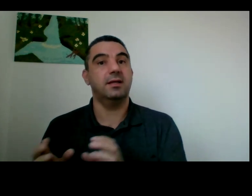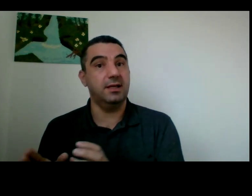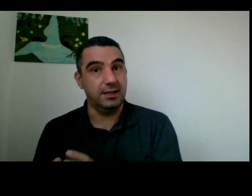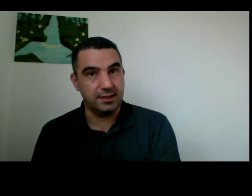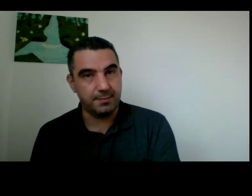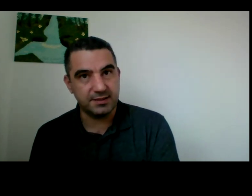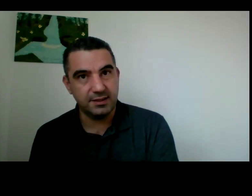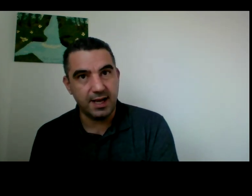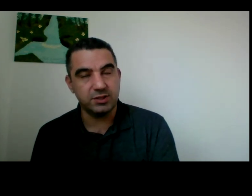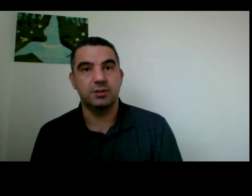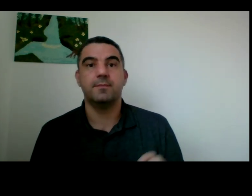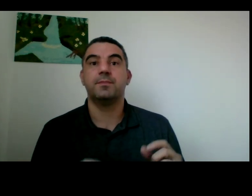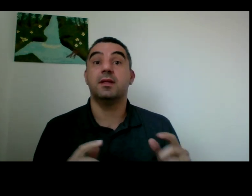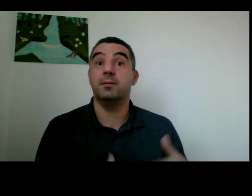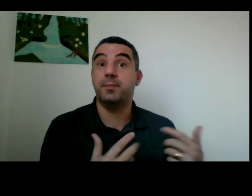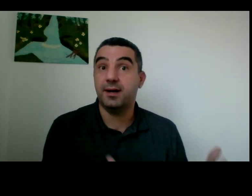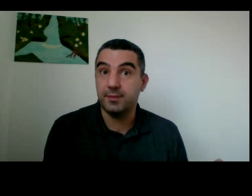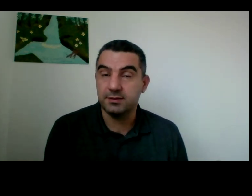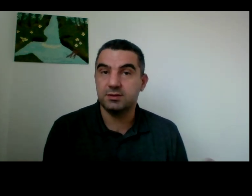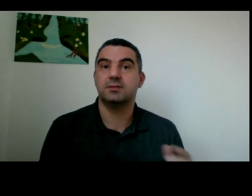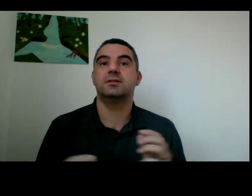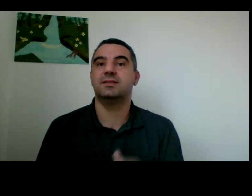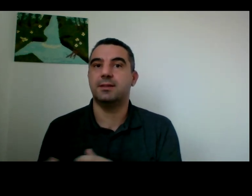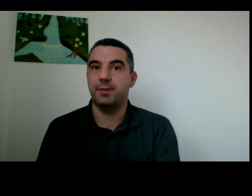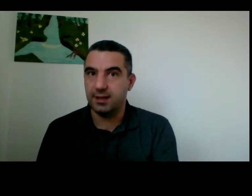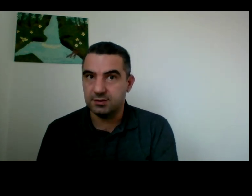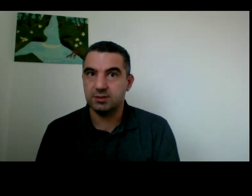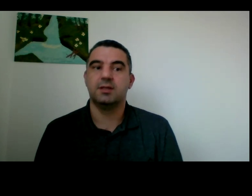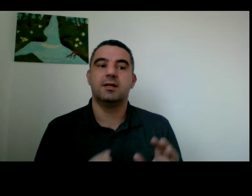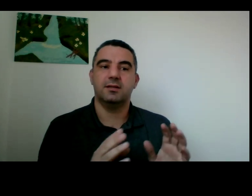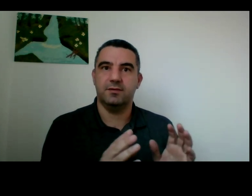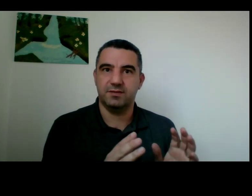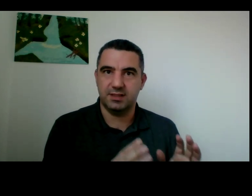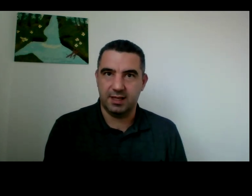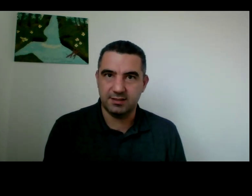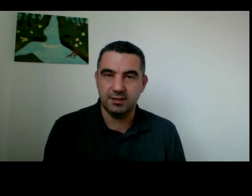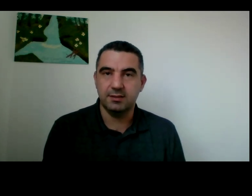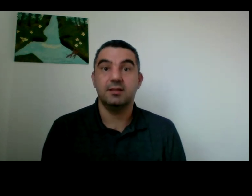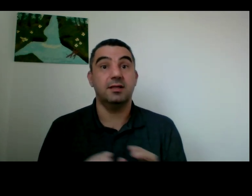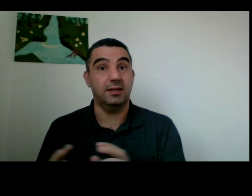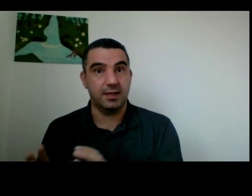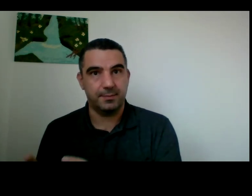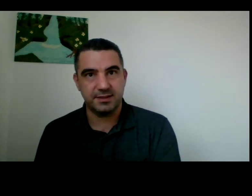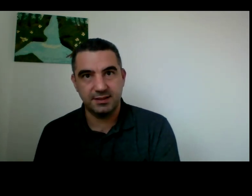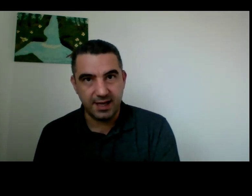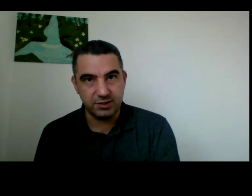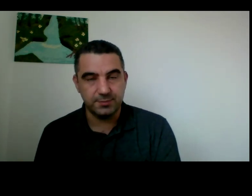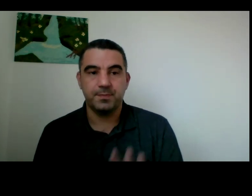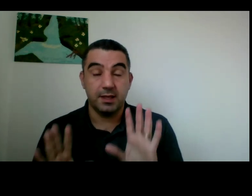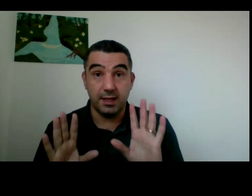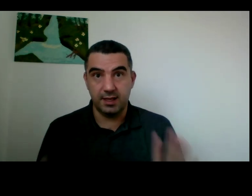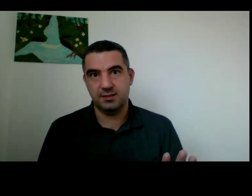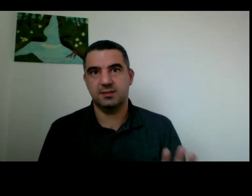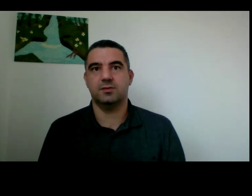deficiência e incapacidade. Impairment, disability, deficiência e